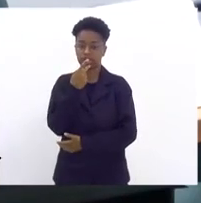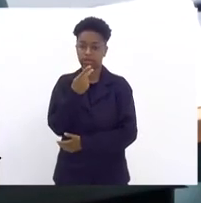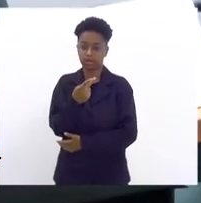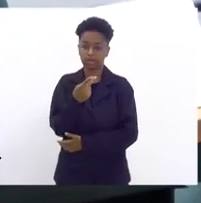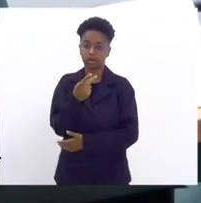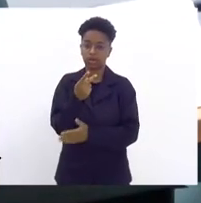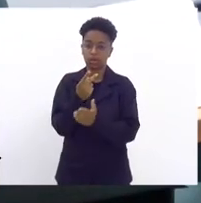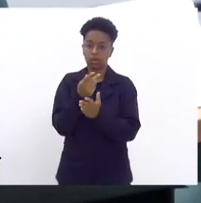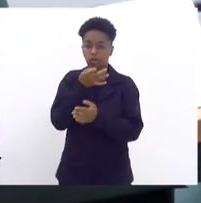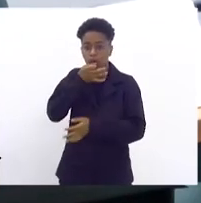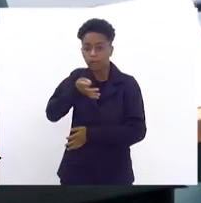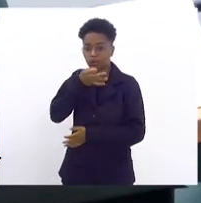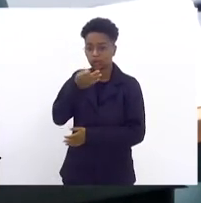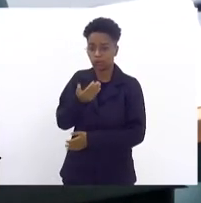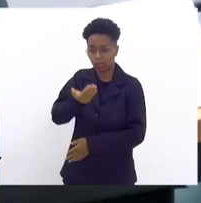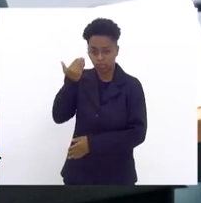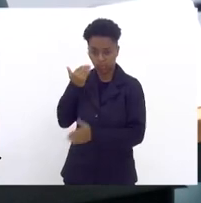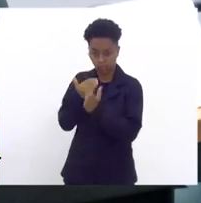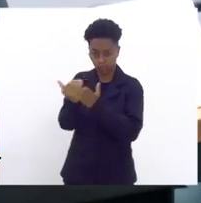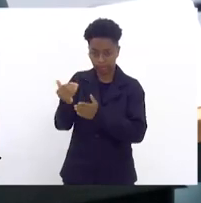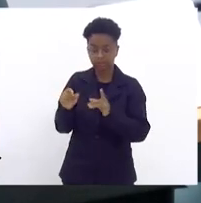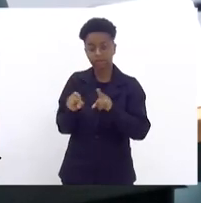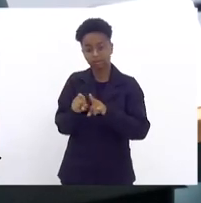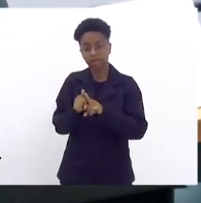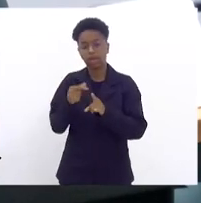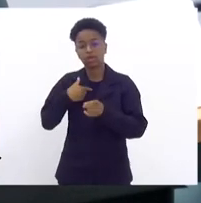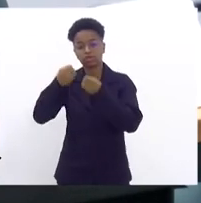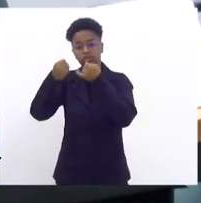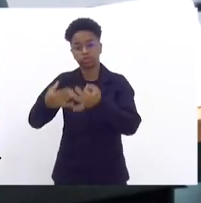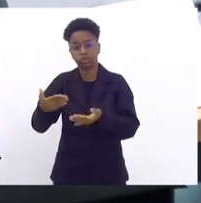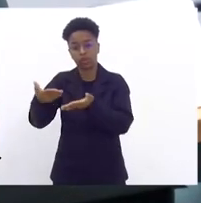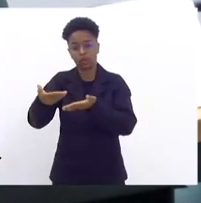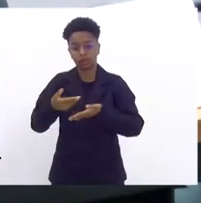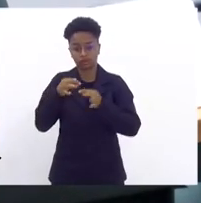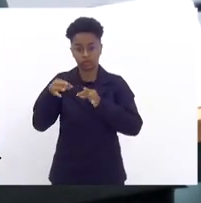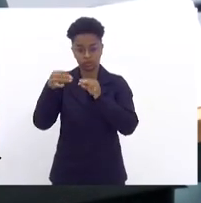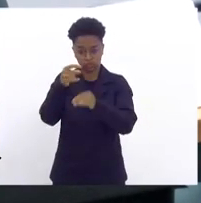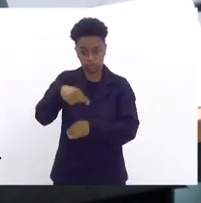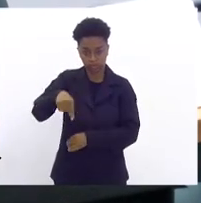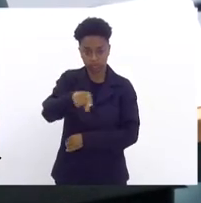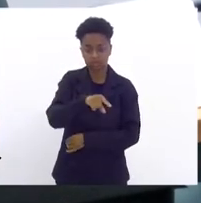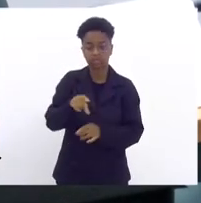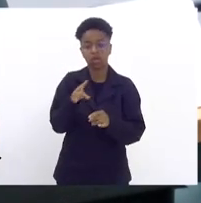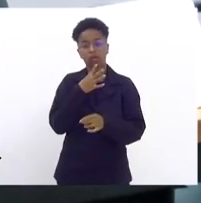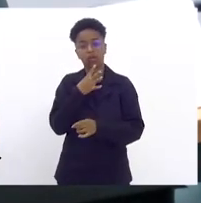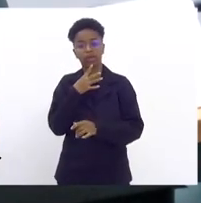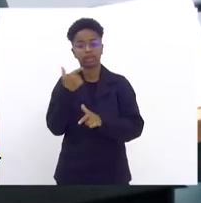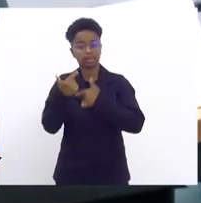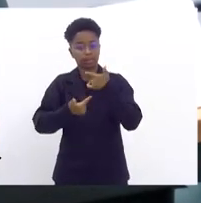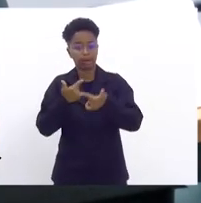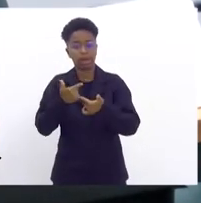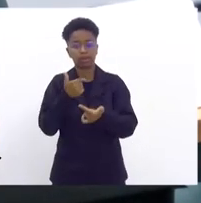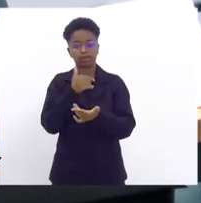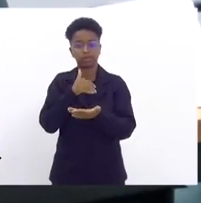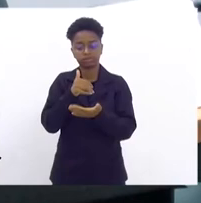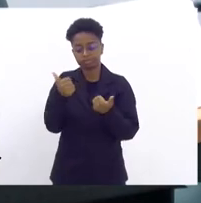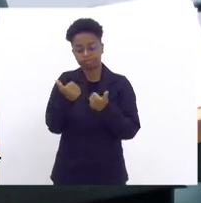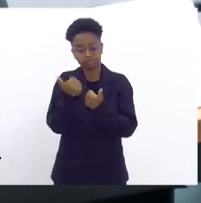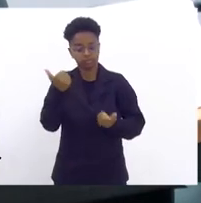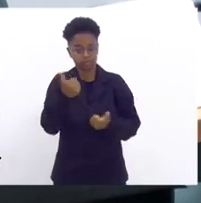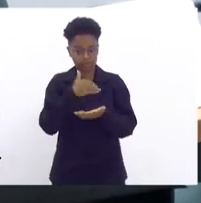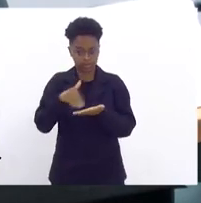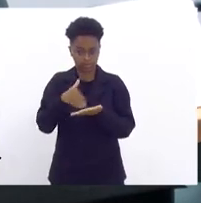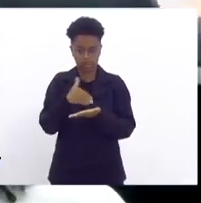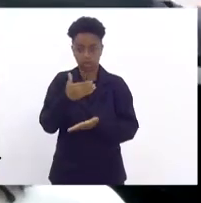comentou Enfim então mais uma vez o reitera aqui o convite a todos vocês a conhecerem o trabalho da subsecretaria do governador Cláudio